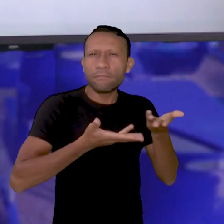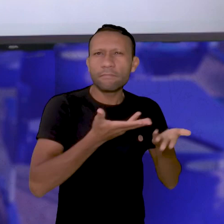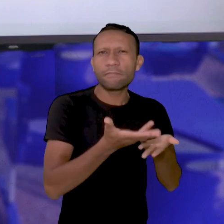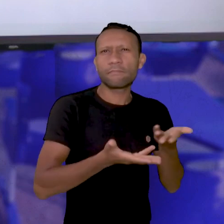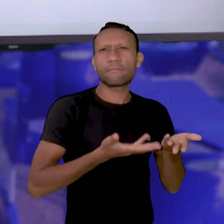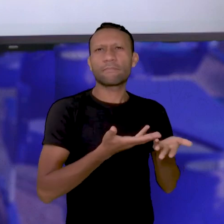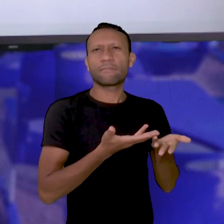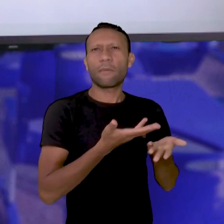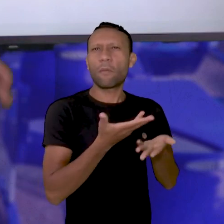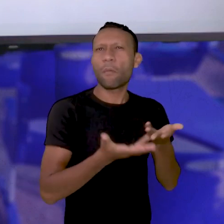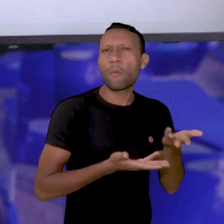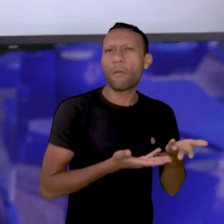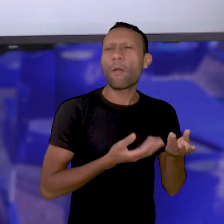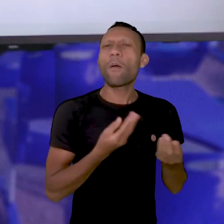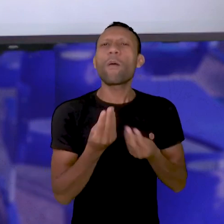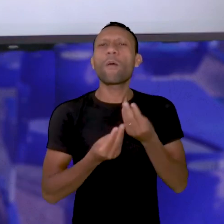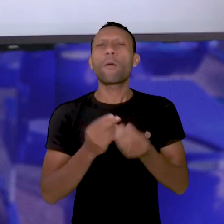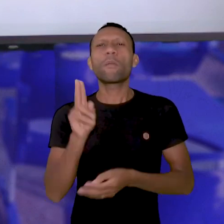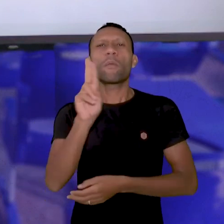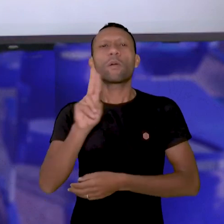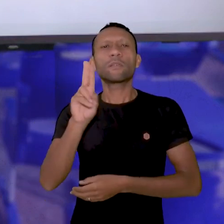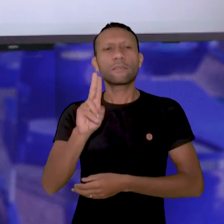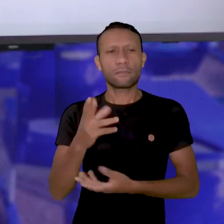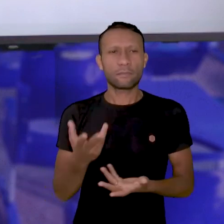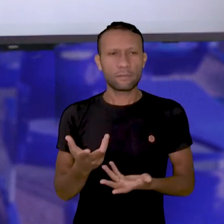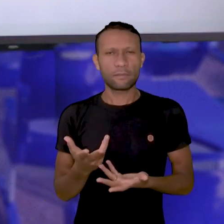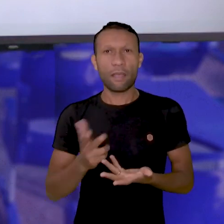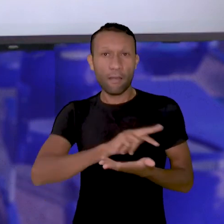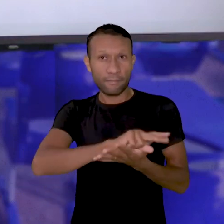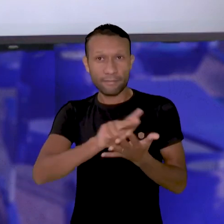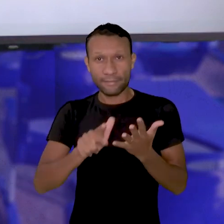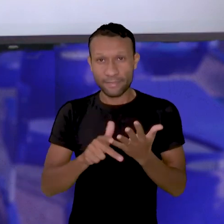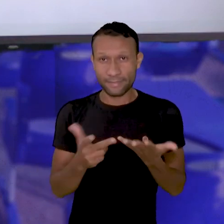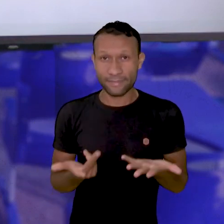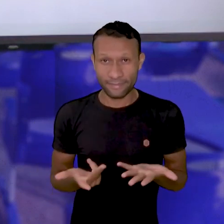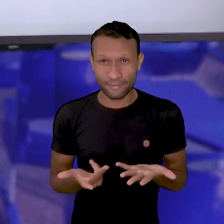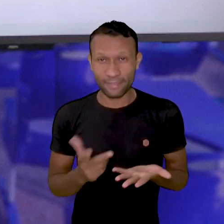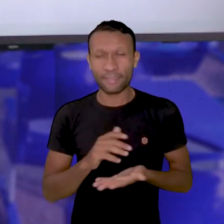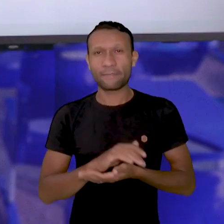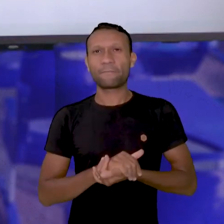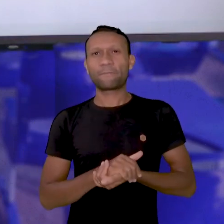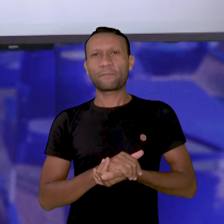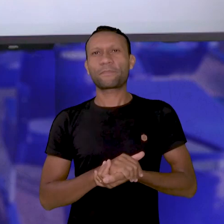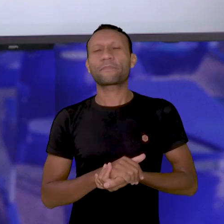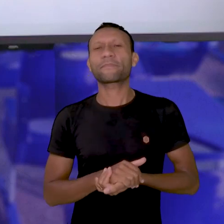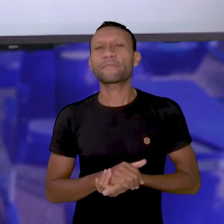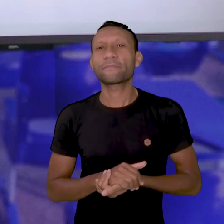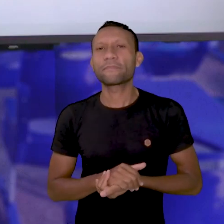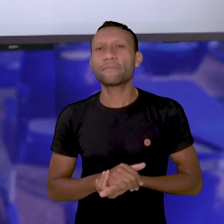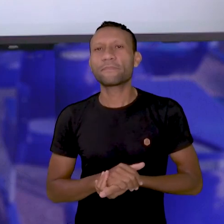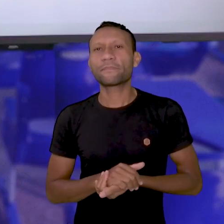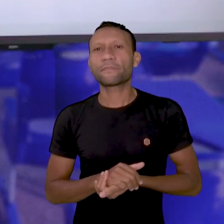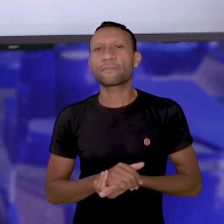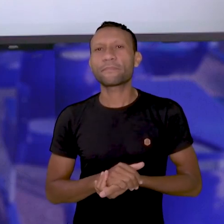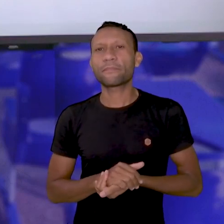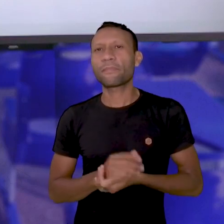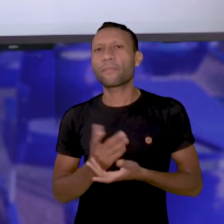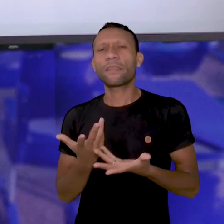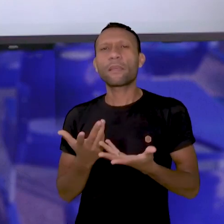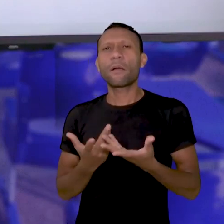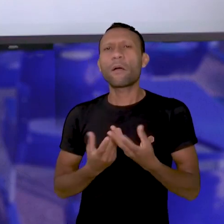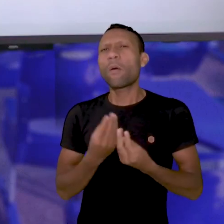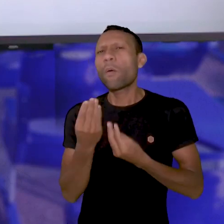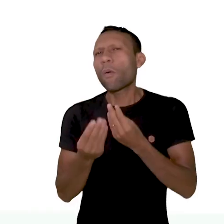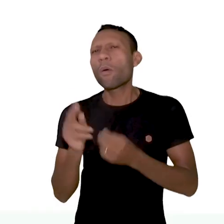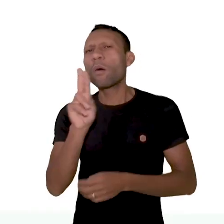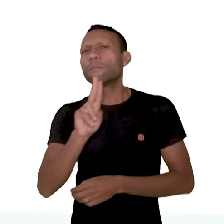de argumentação, como eu posso usar, quais são os elementos, tudo isso é o recurso de argumentação. Para que se